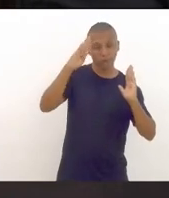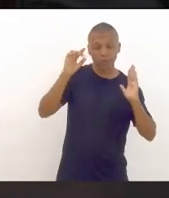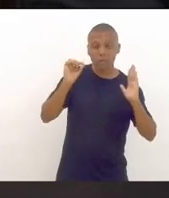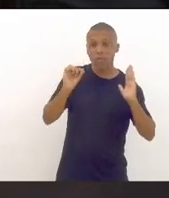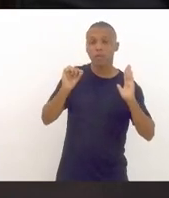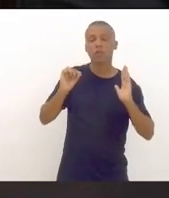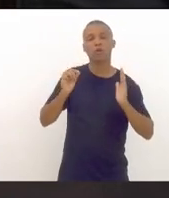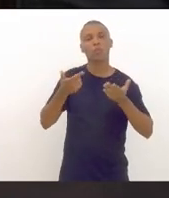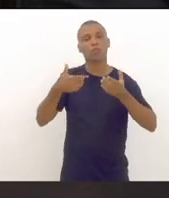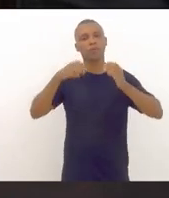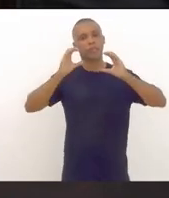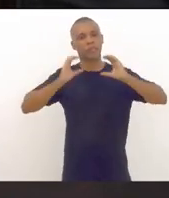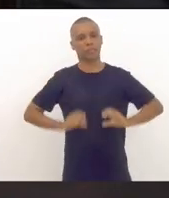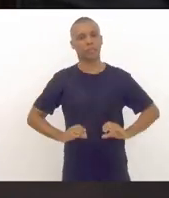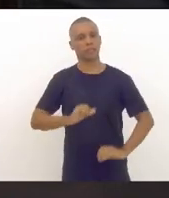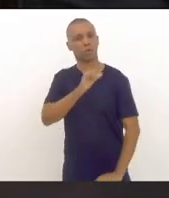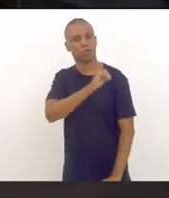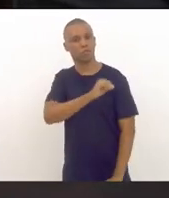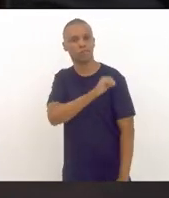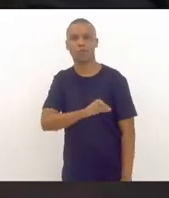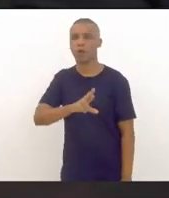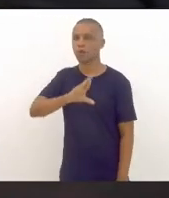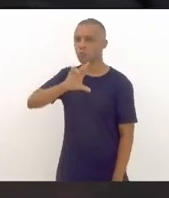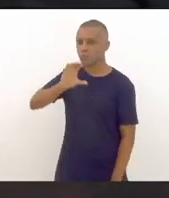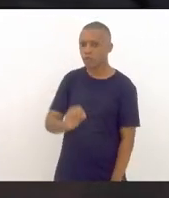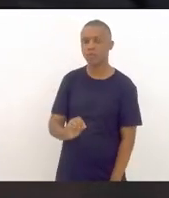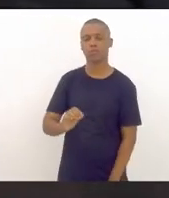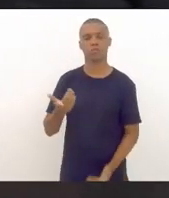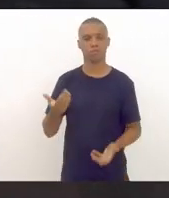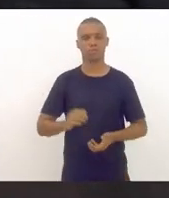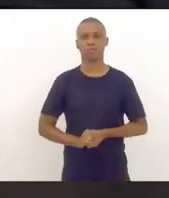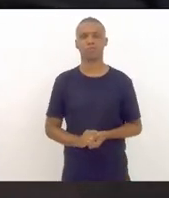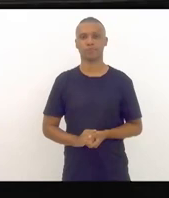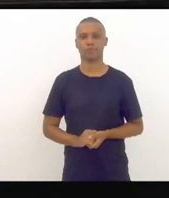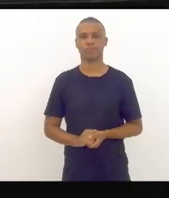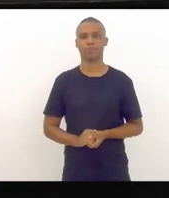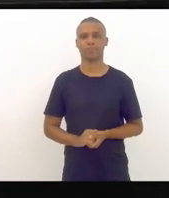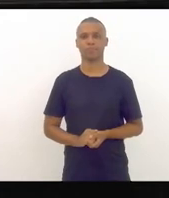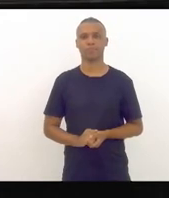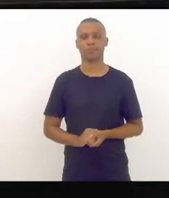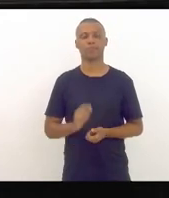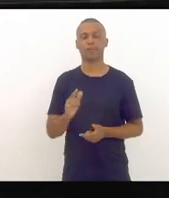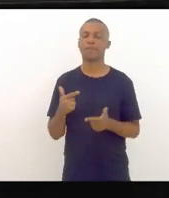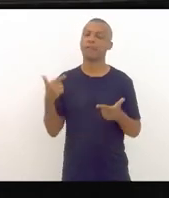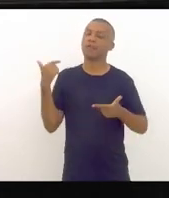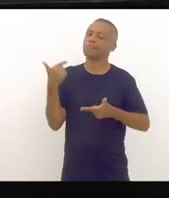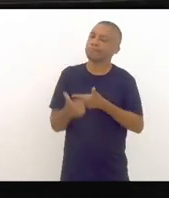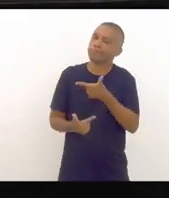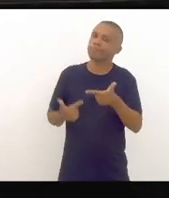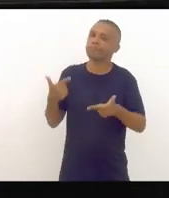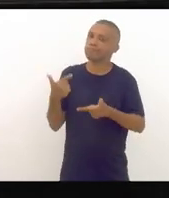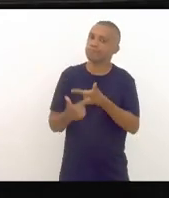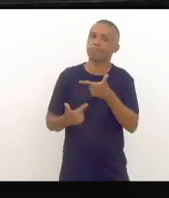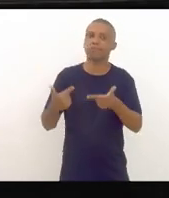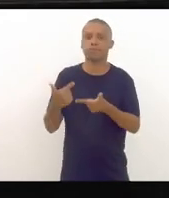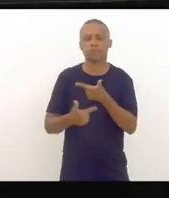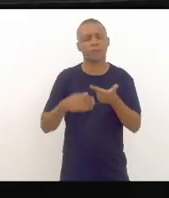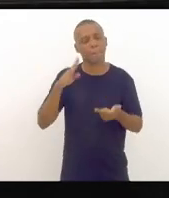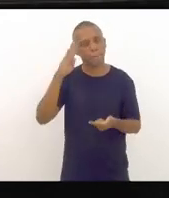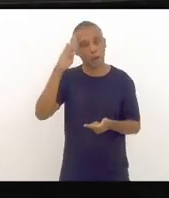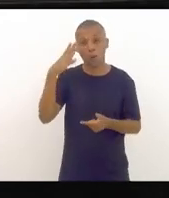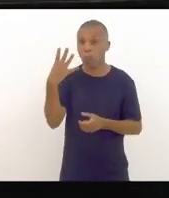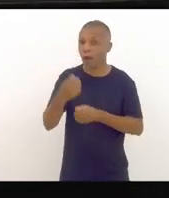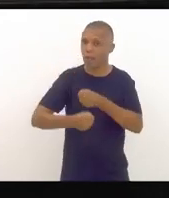como cidadão fluminense, que o senhor vai fazer um grande trabalho. Teremos aí